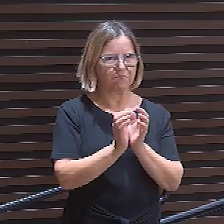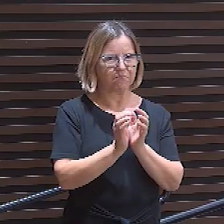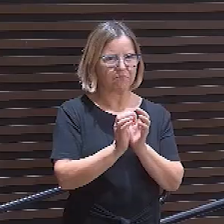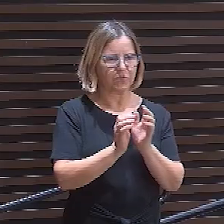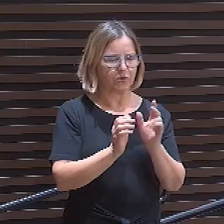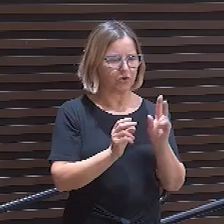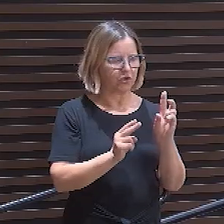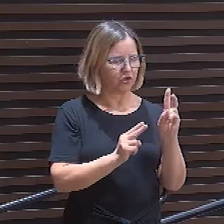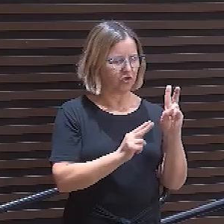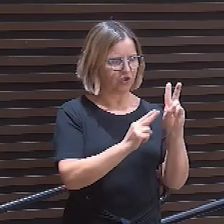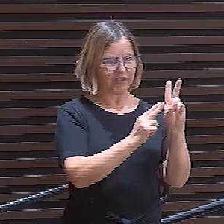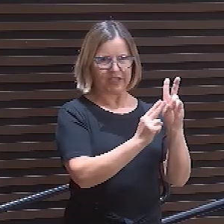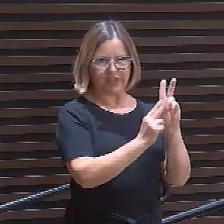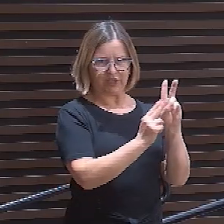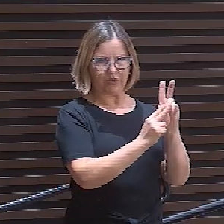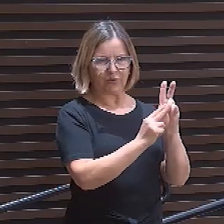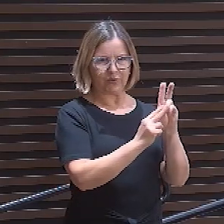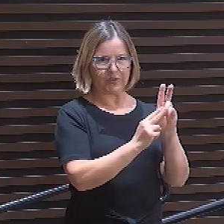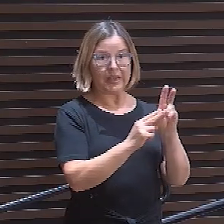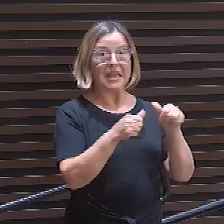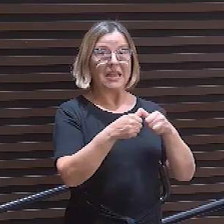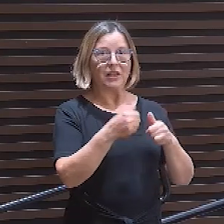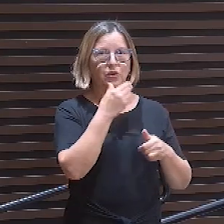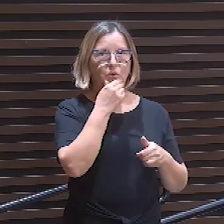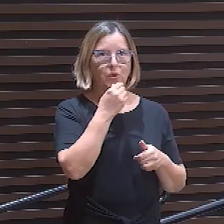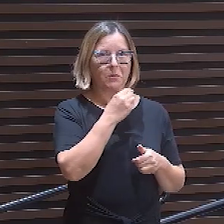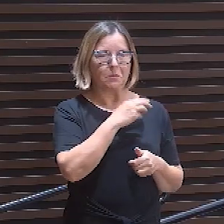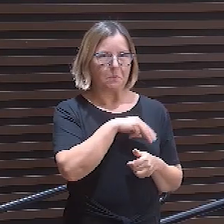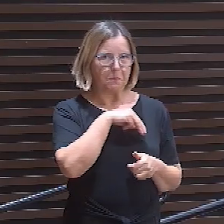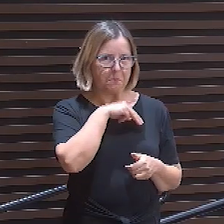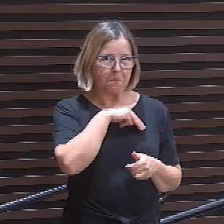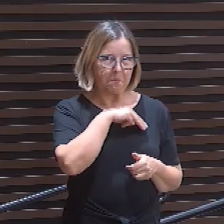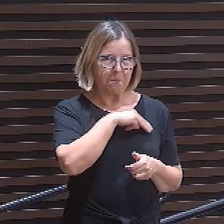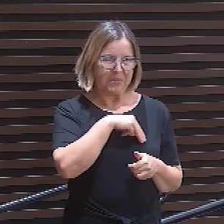morto por flechadas.